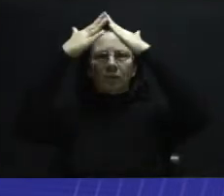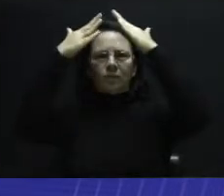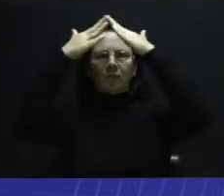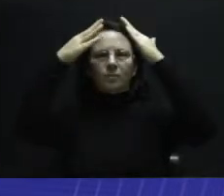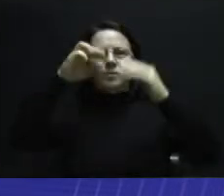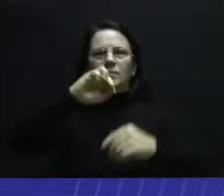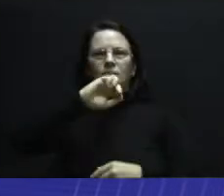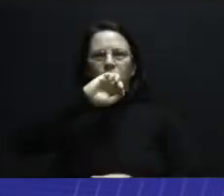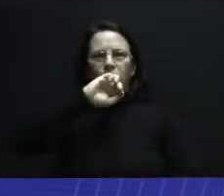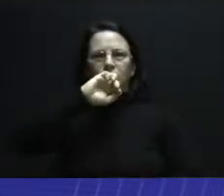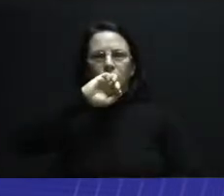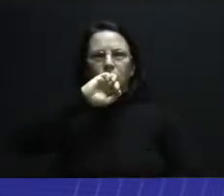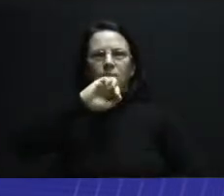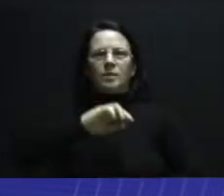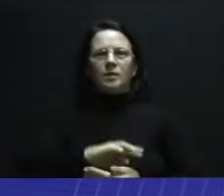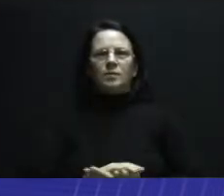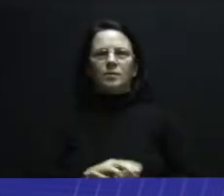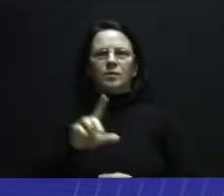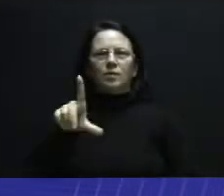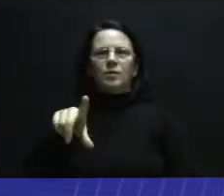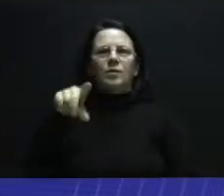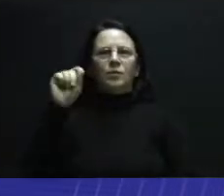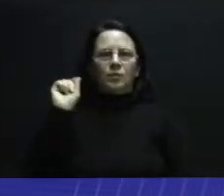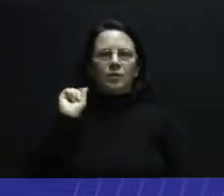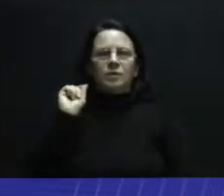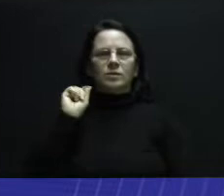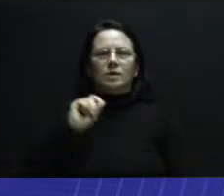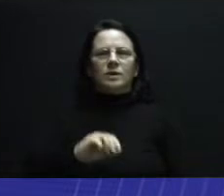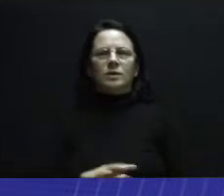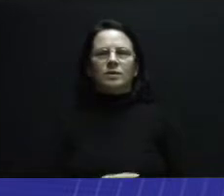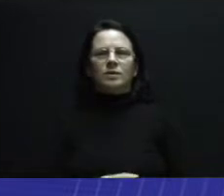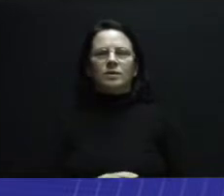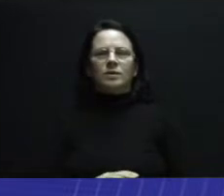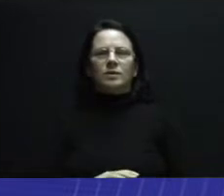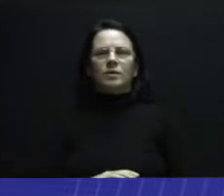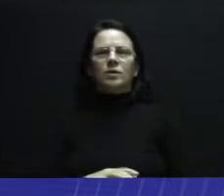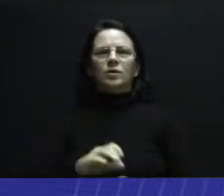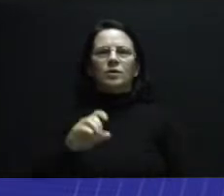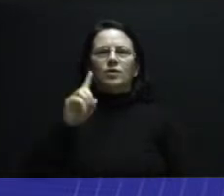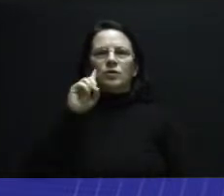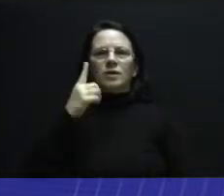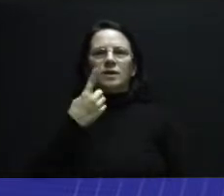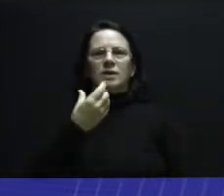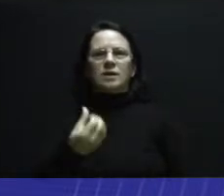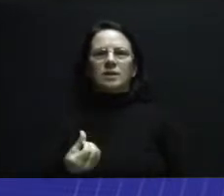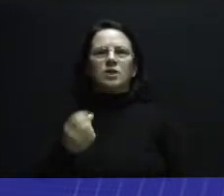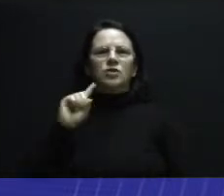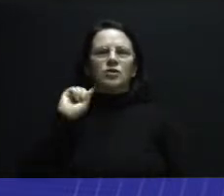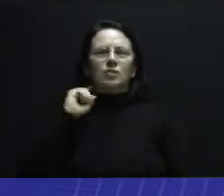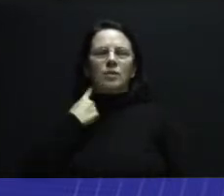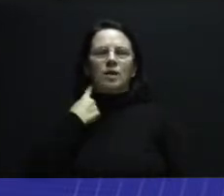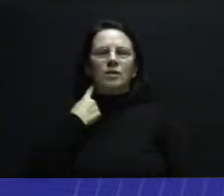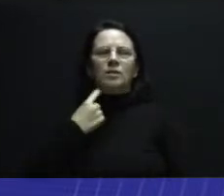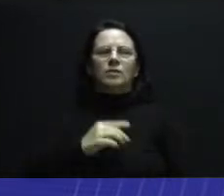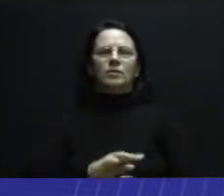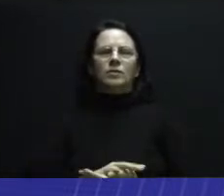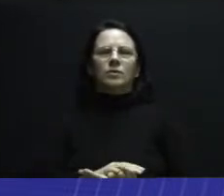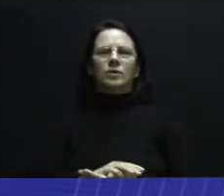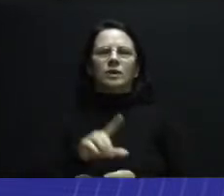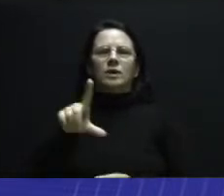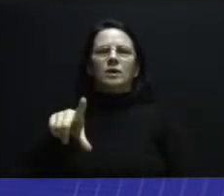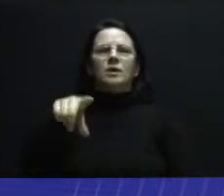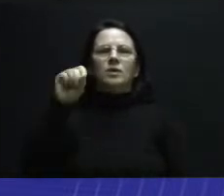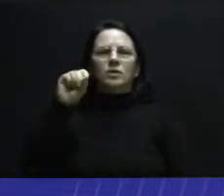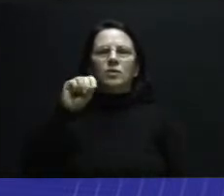bispo coadjutor da Diocese de Santos, em 6 de maio de 2015, o Papa Francisco nomeou Dom